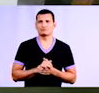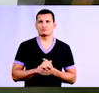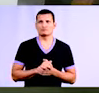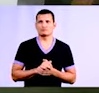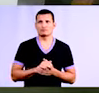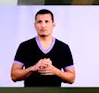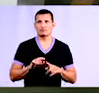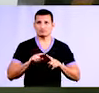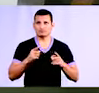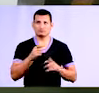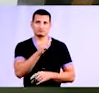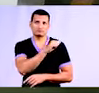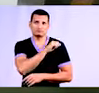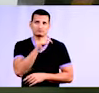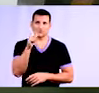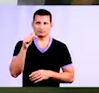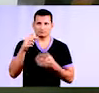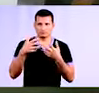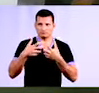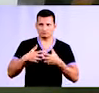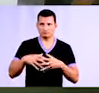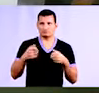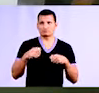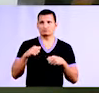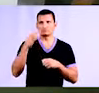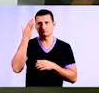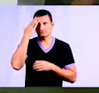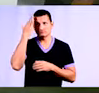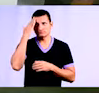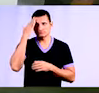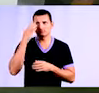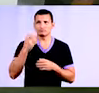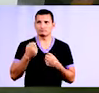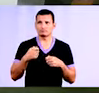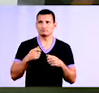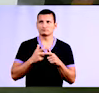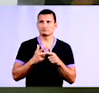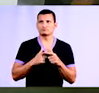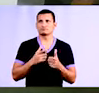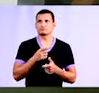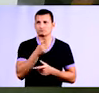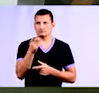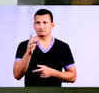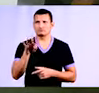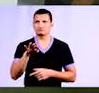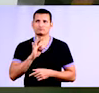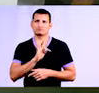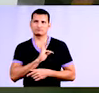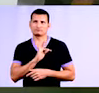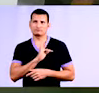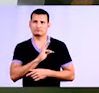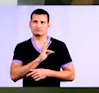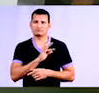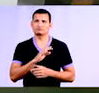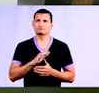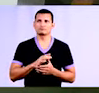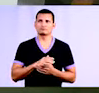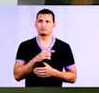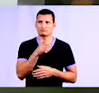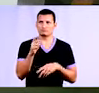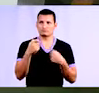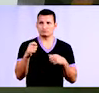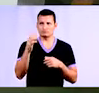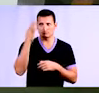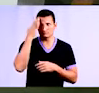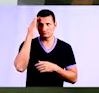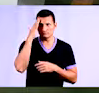alunos aqui do Instituto, eles precisam saber. Isso. Precisam saber, não é? Precisam por quê? Porque eles são técnicos, né? Vão ser técnicos. Eles precisam saber